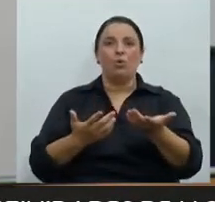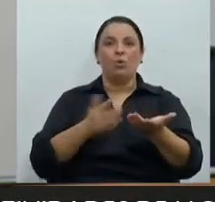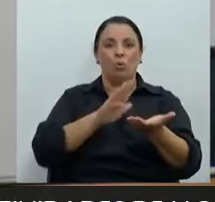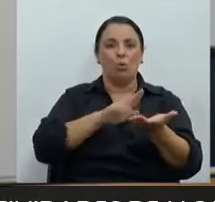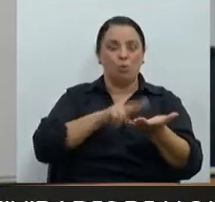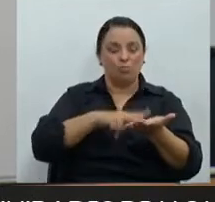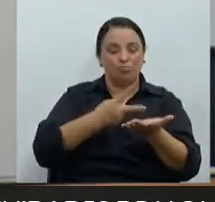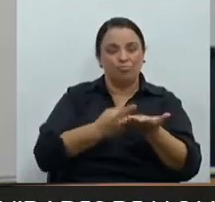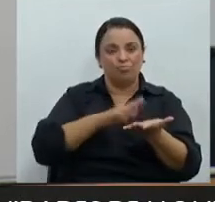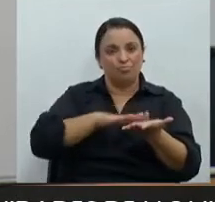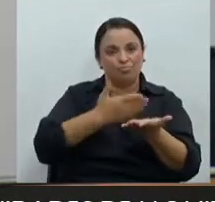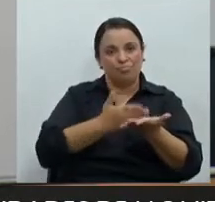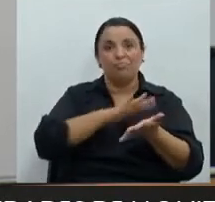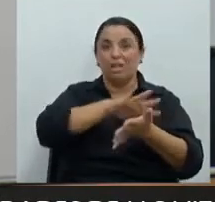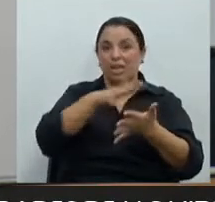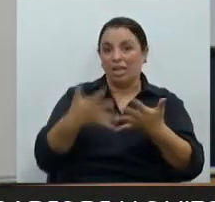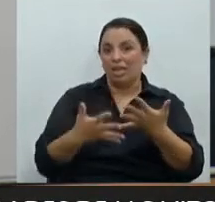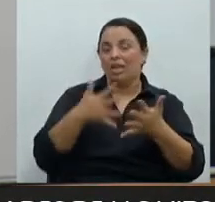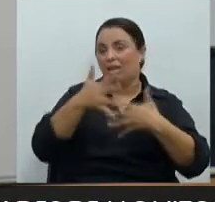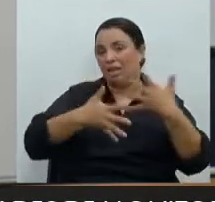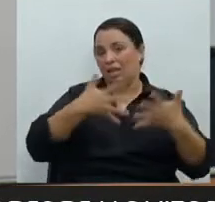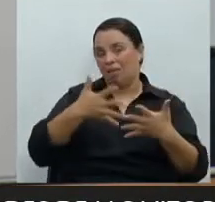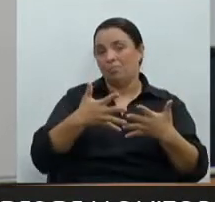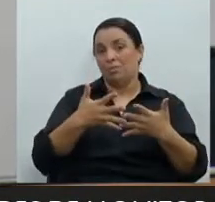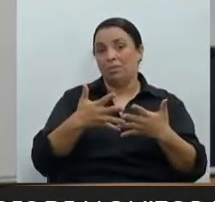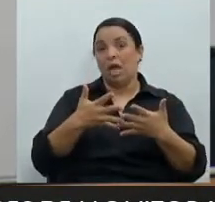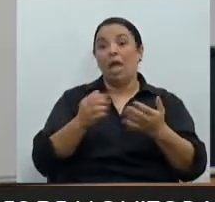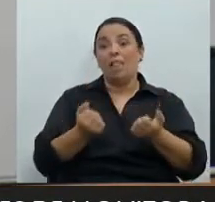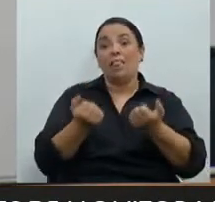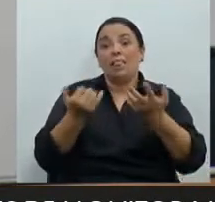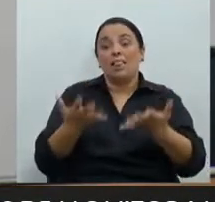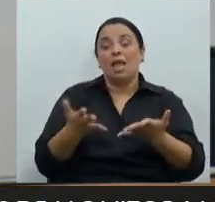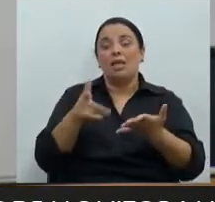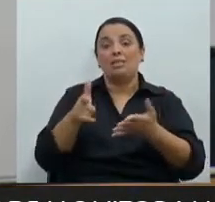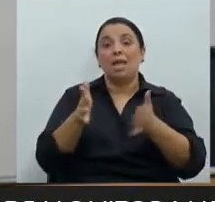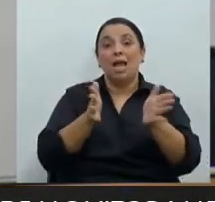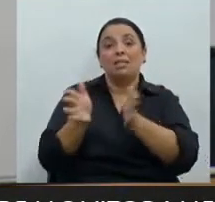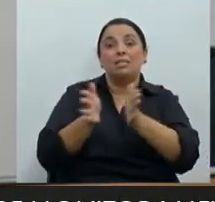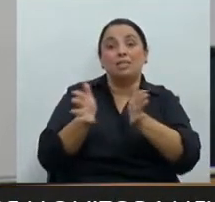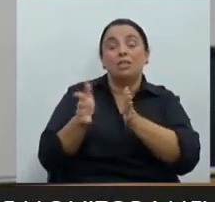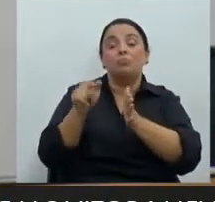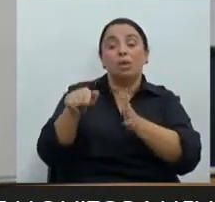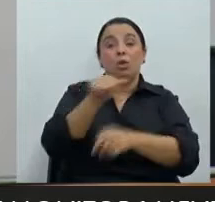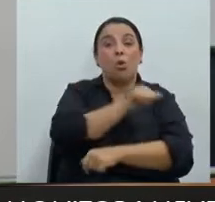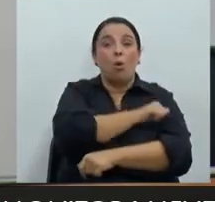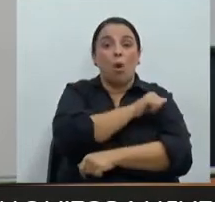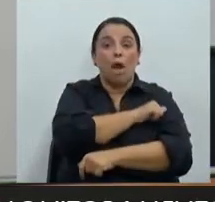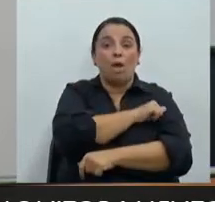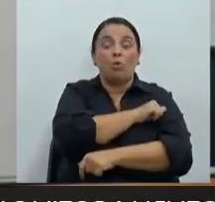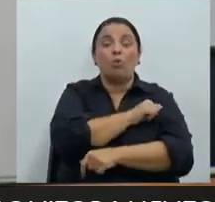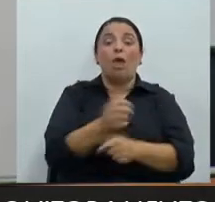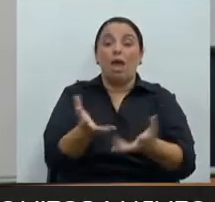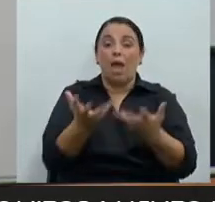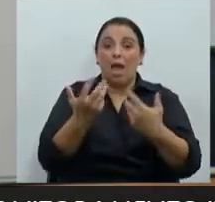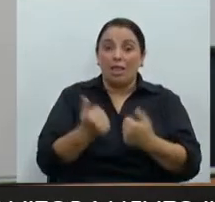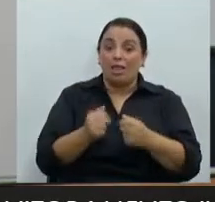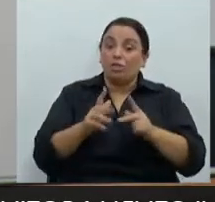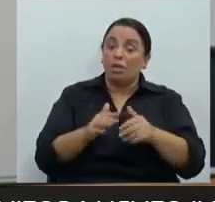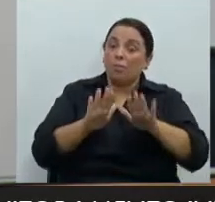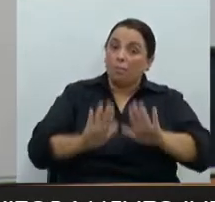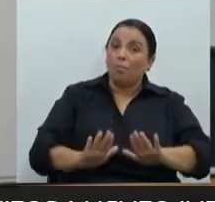esse estudante permaneça e seja atendido como todo estudante da nossa rede deve